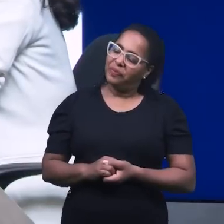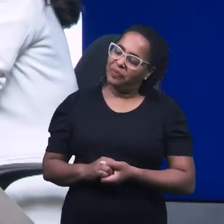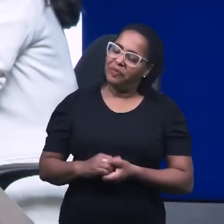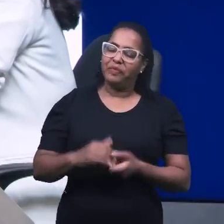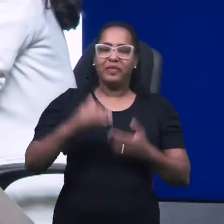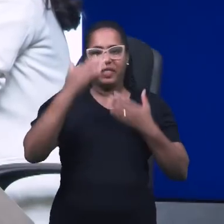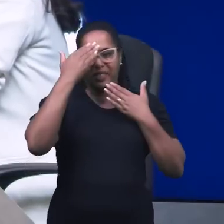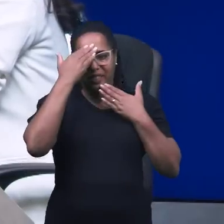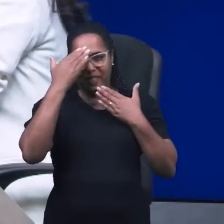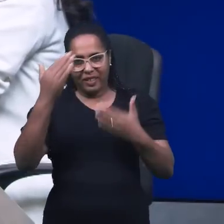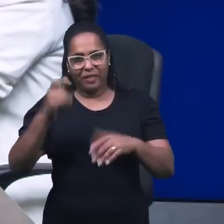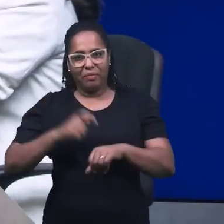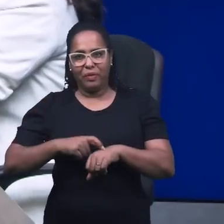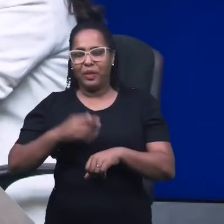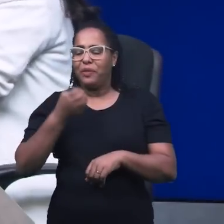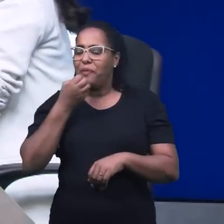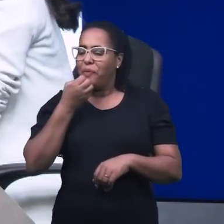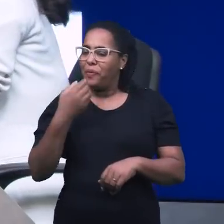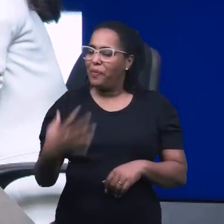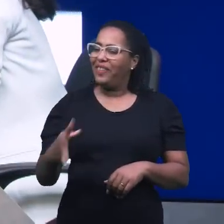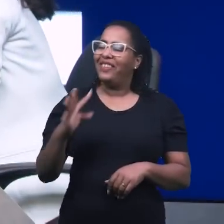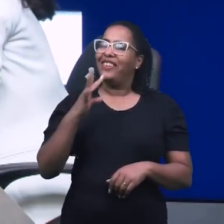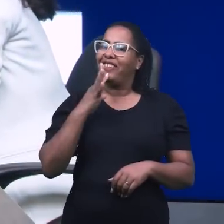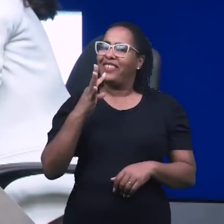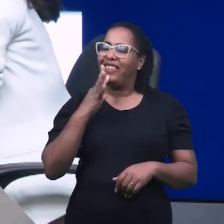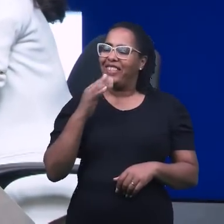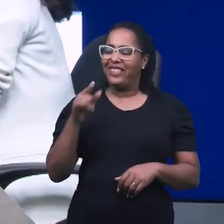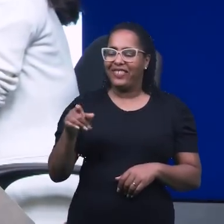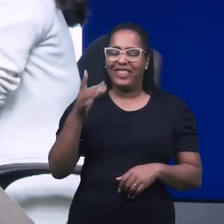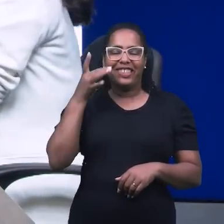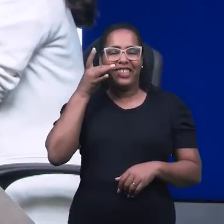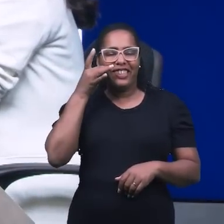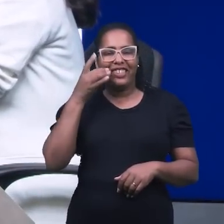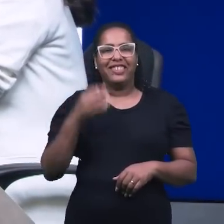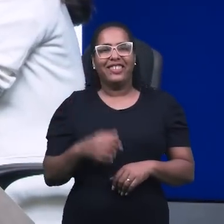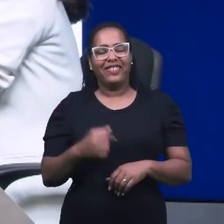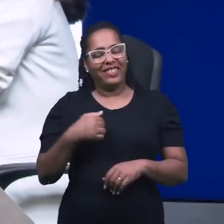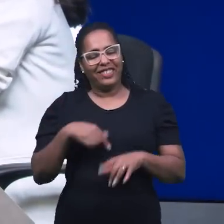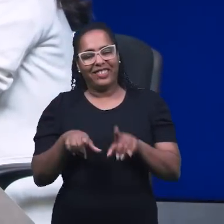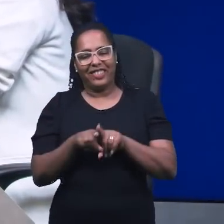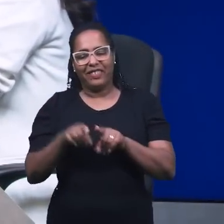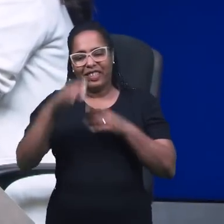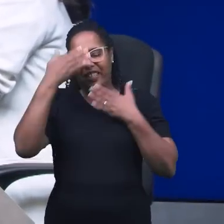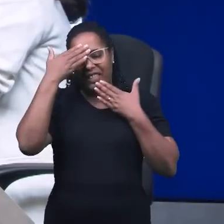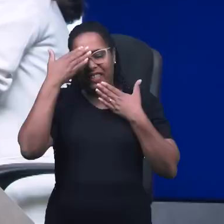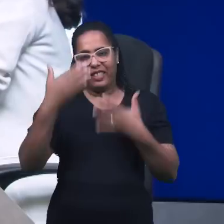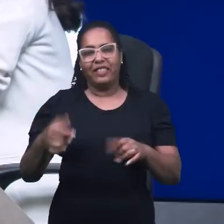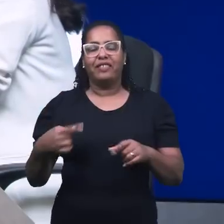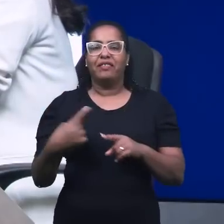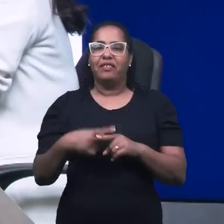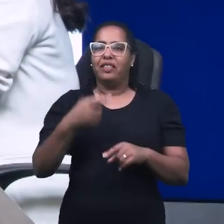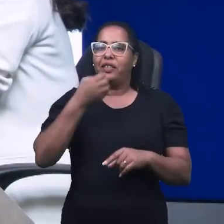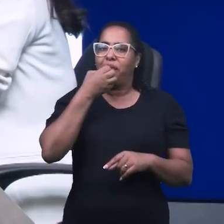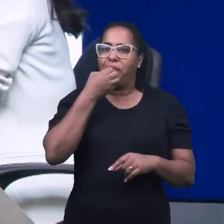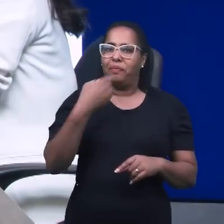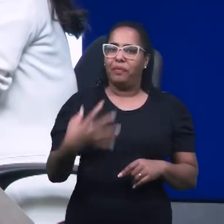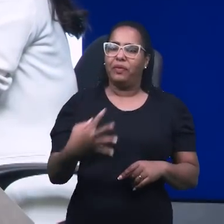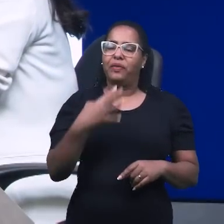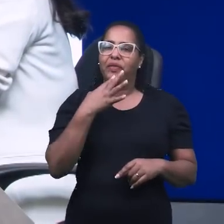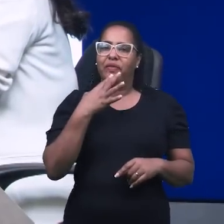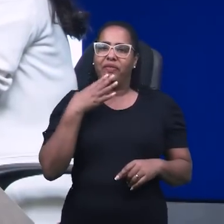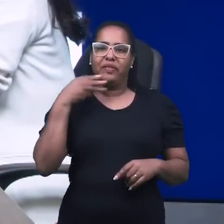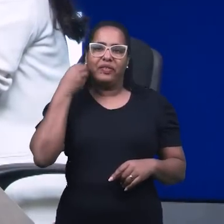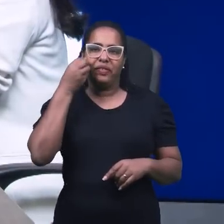te agradecer por esse momento aqui. Foi muito bom te conhecer pessoalmente. Eu também gostei muito. Agradecer, porque é muito